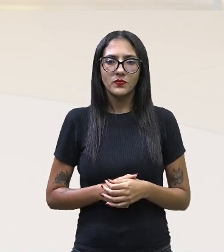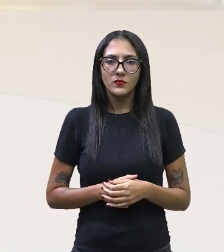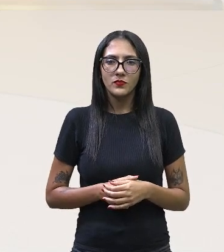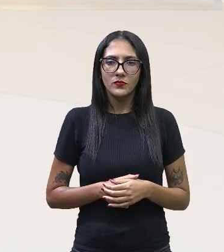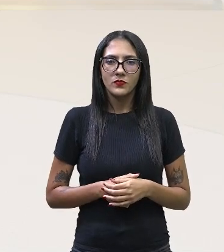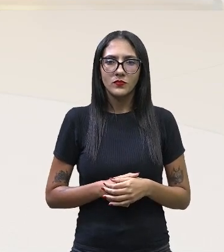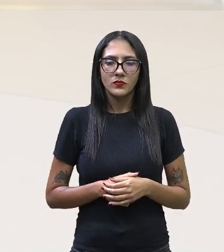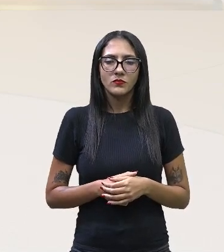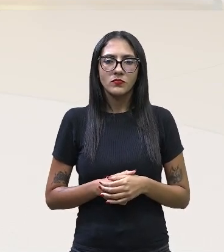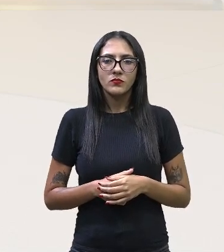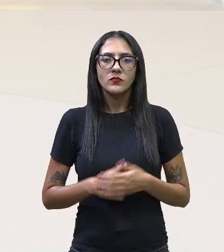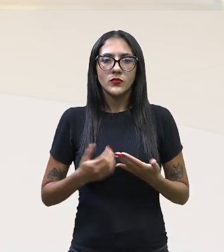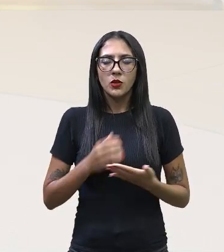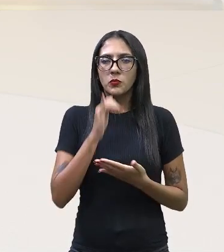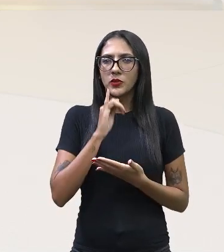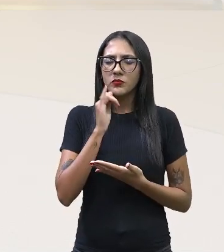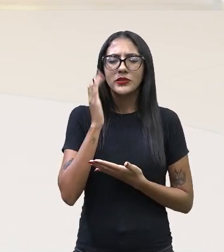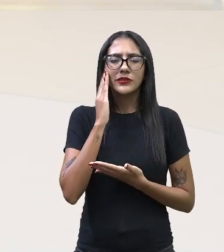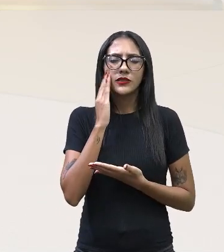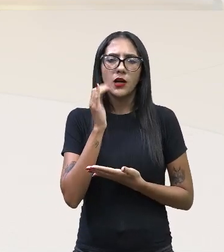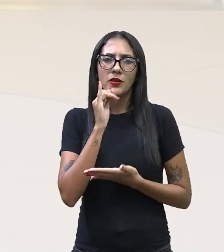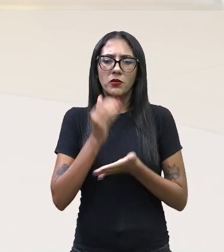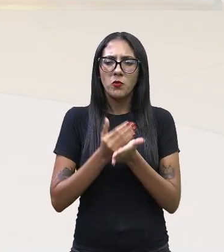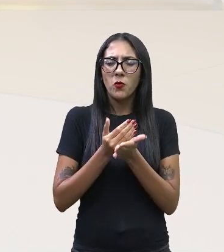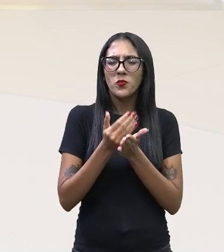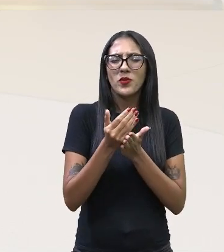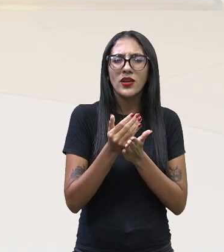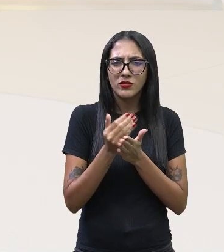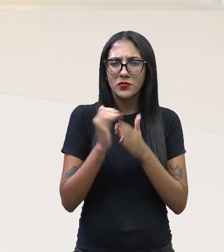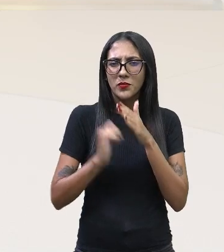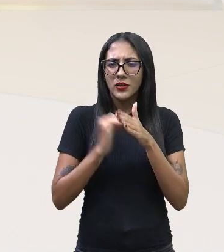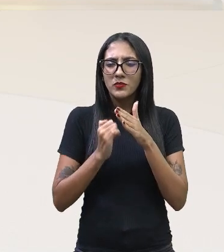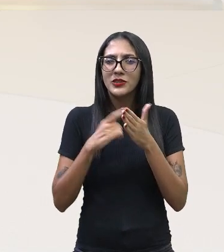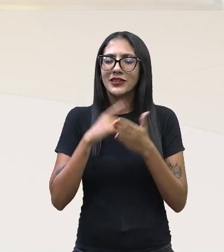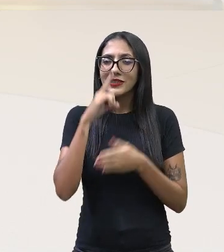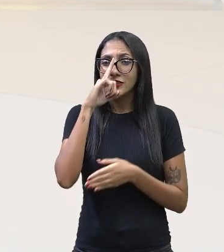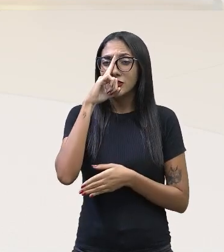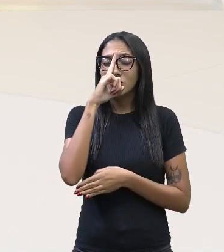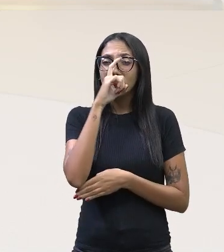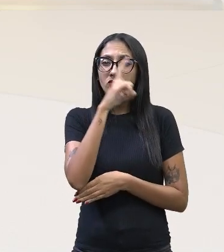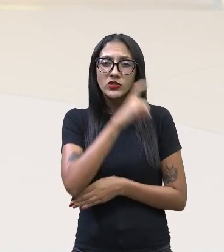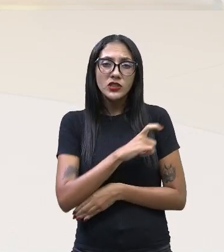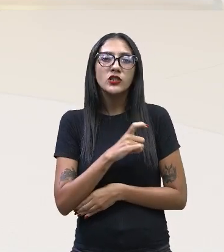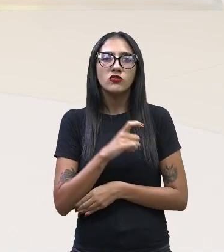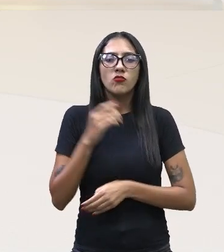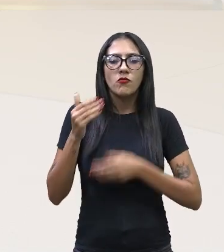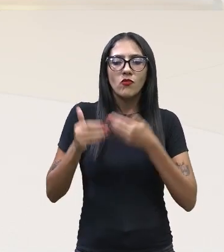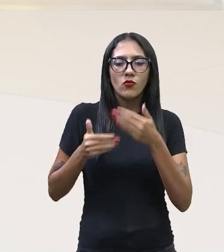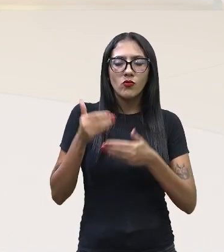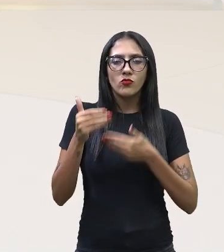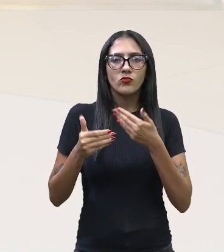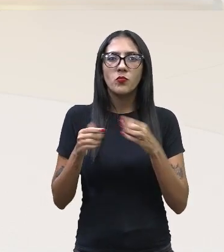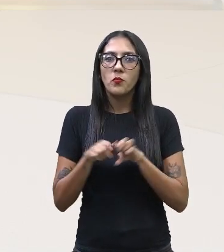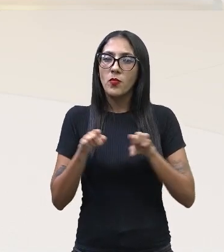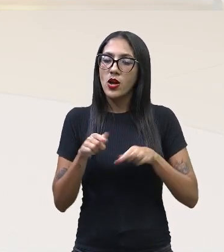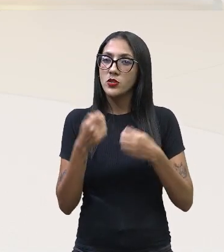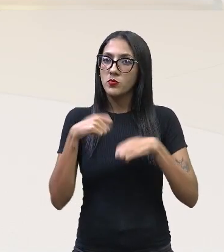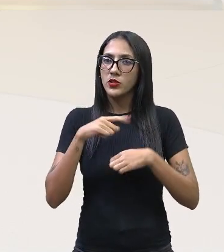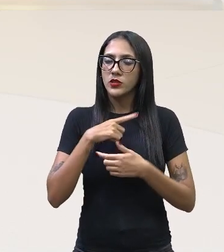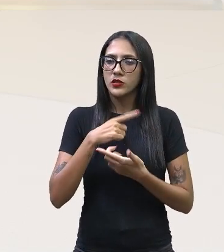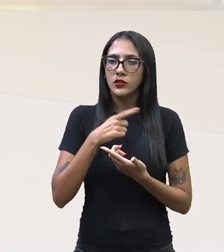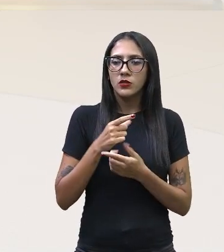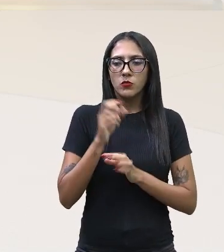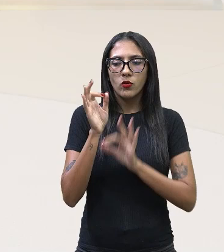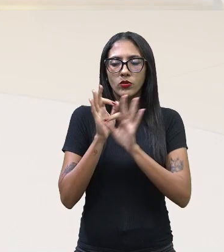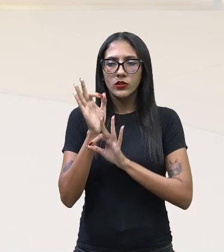se sustente, né? No começo Sim. é bastante dívidas, é bastante gasto, vai equilibrando com o tempo, mas ele tem que ser sustentável, ele tem que se garantir por